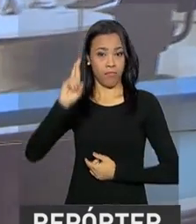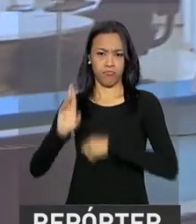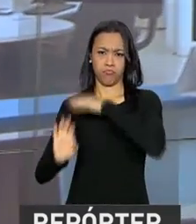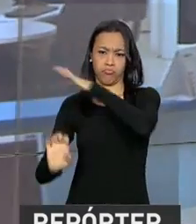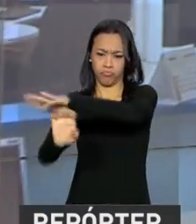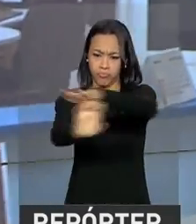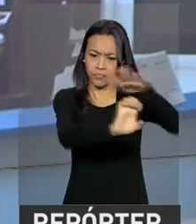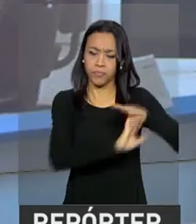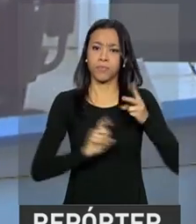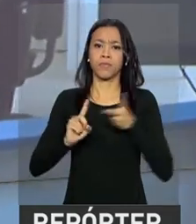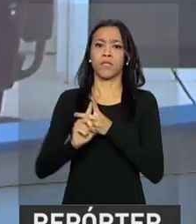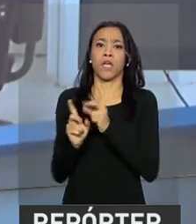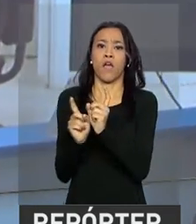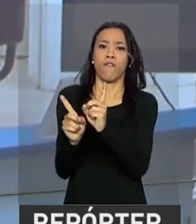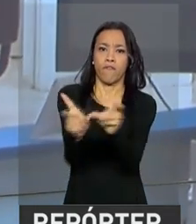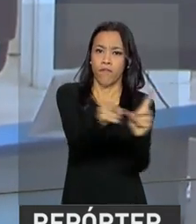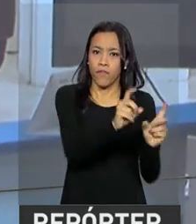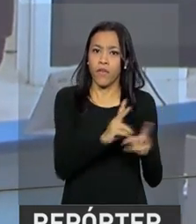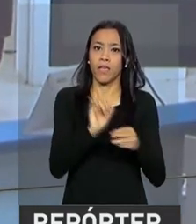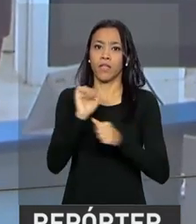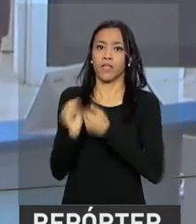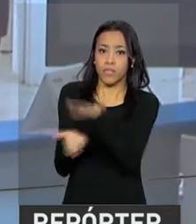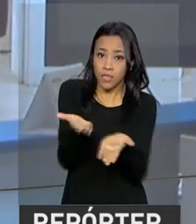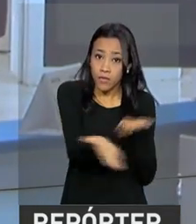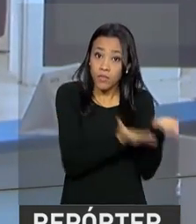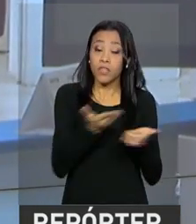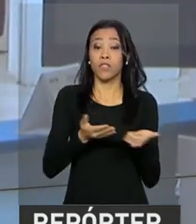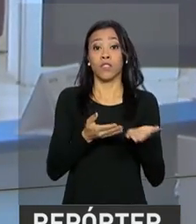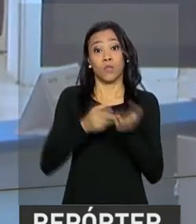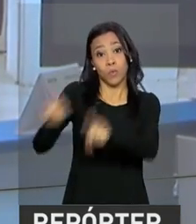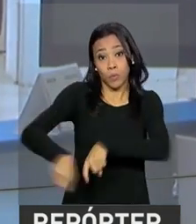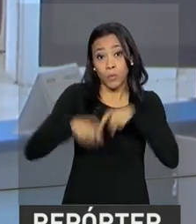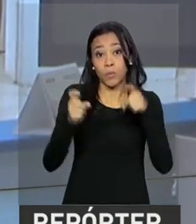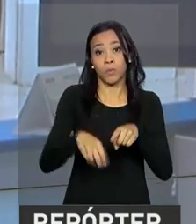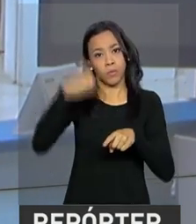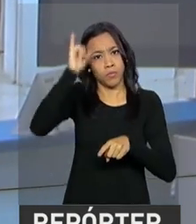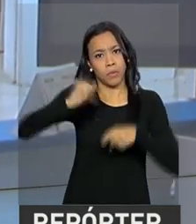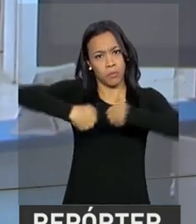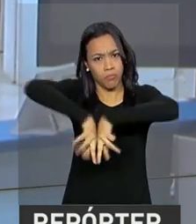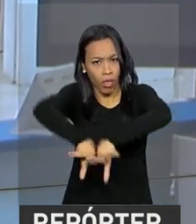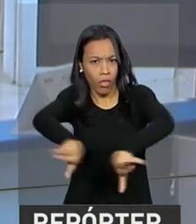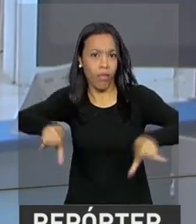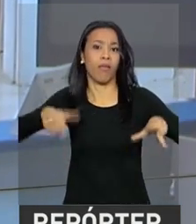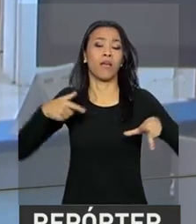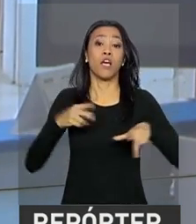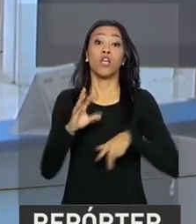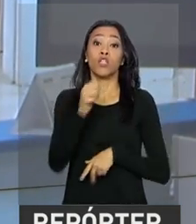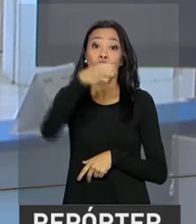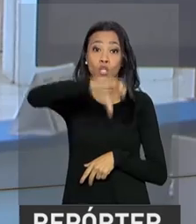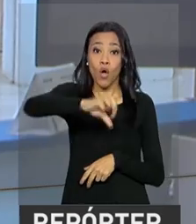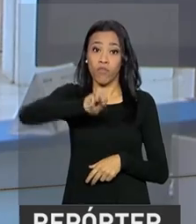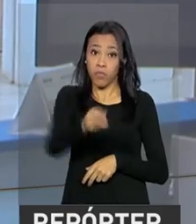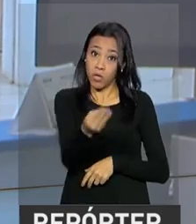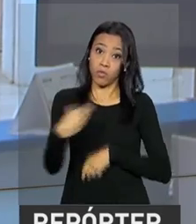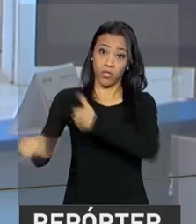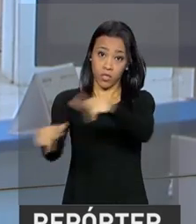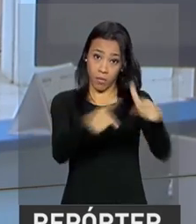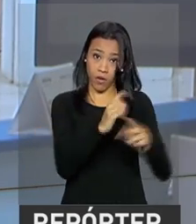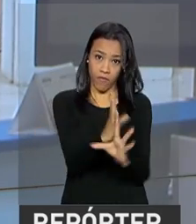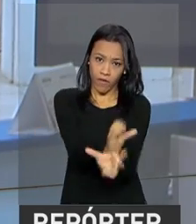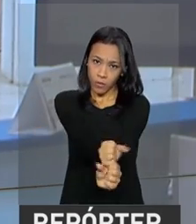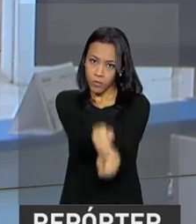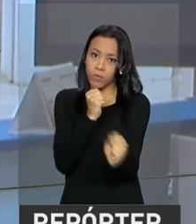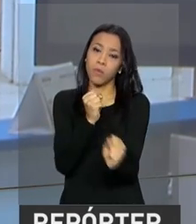indústria do Comércio serviços e da agropecuária responsáveis por 9 milhões de empregos e com faturamento anual de R 800